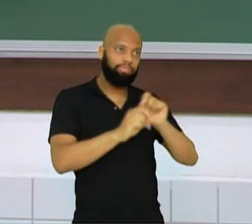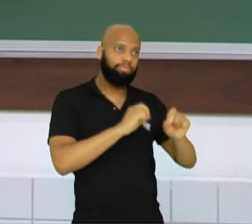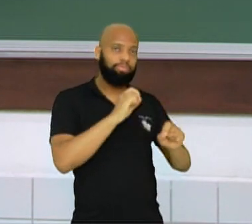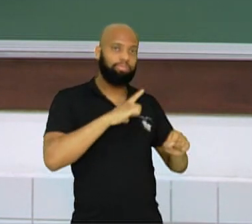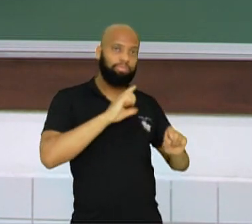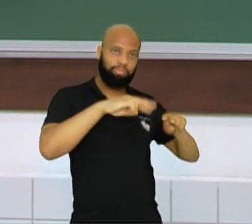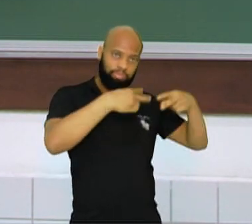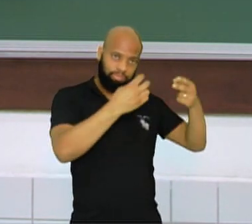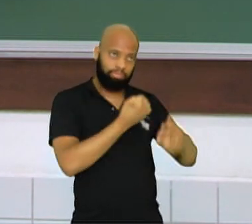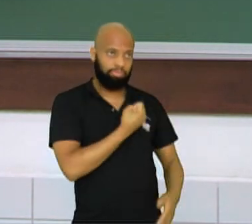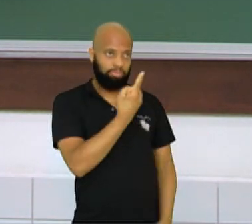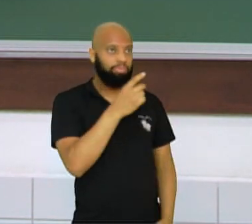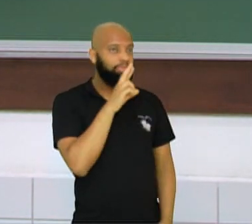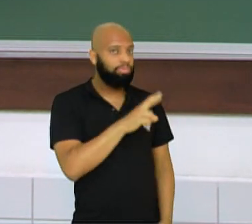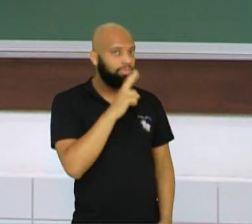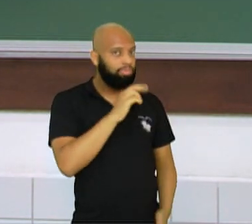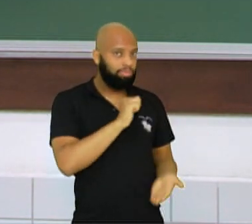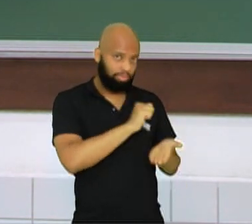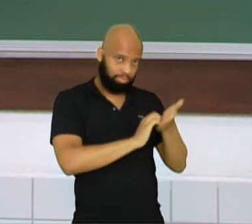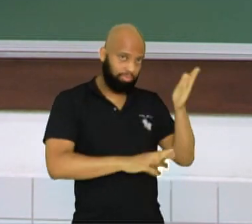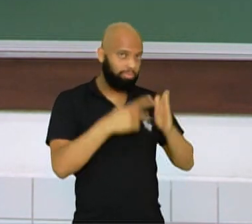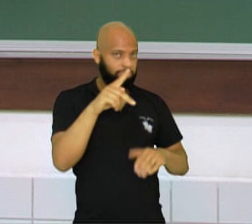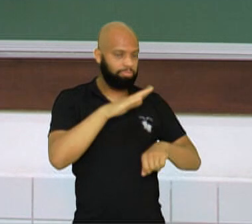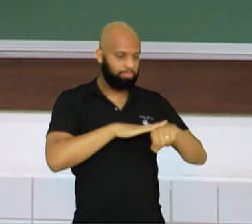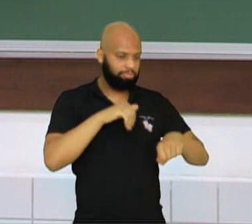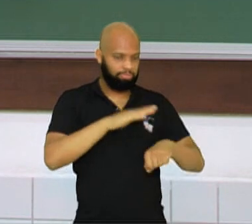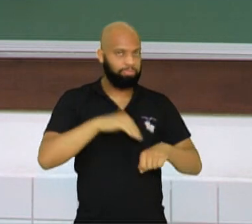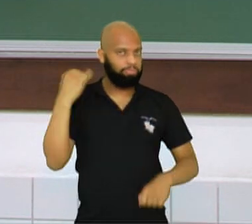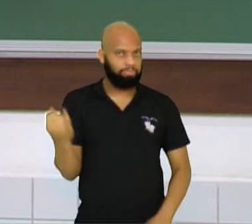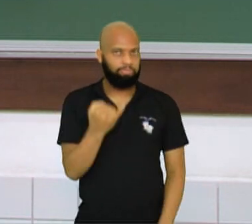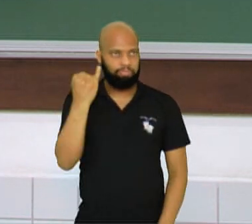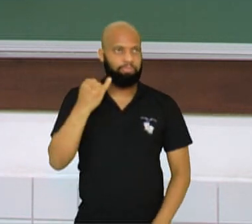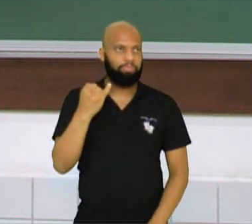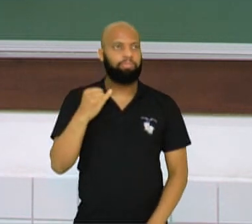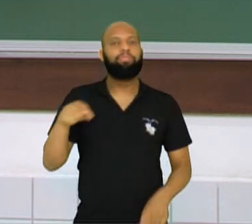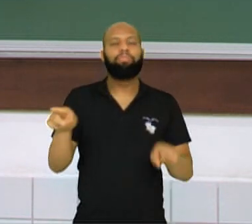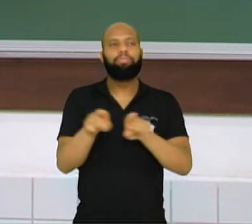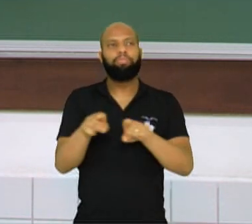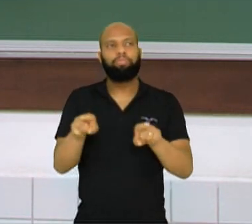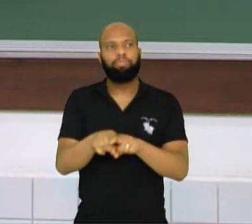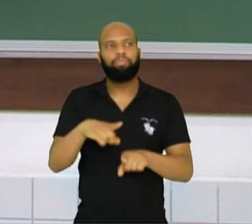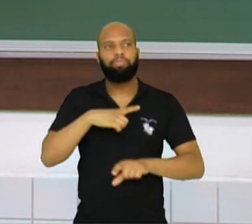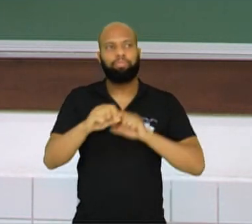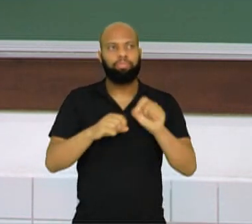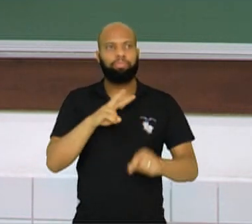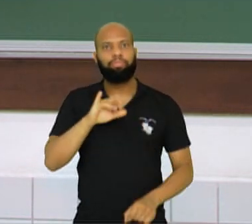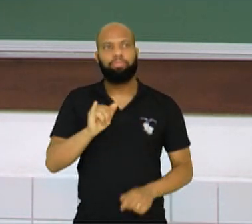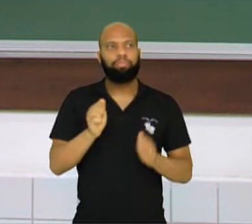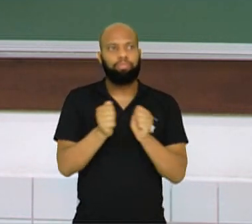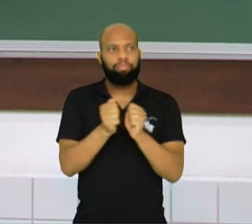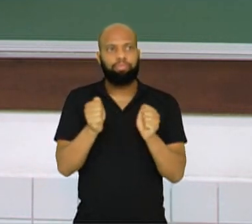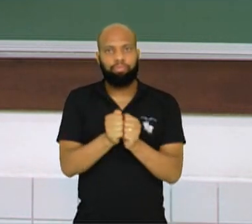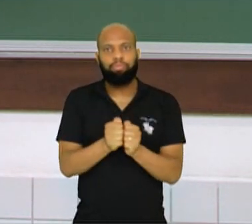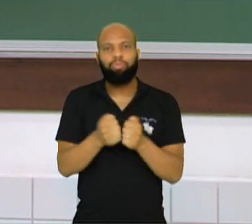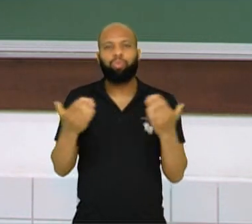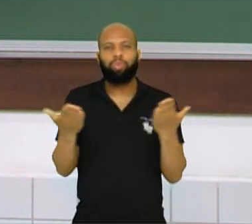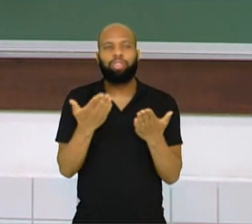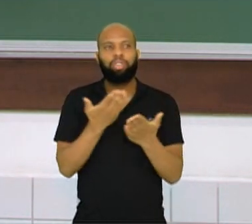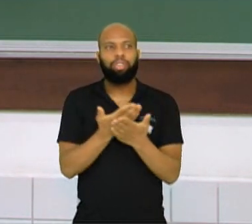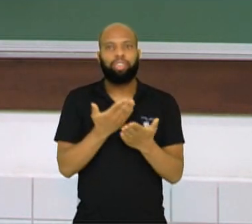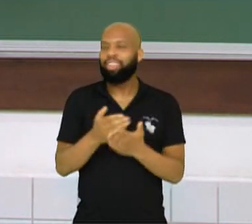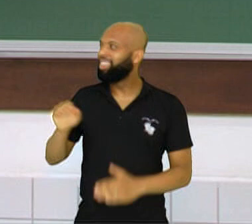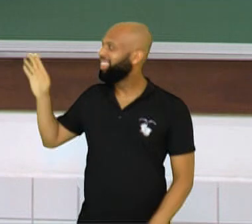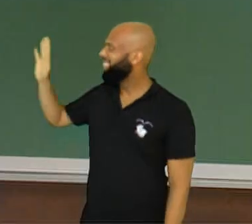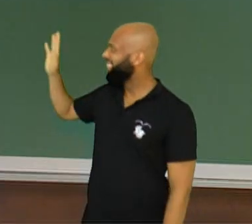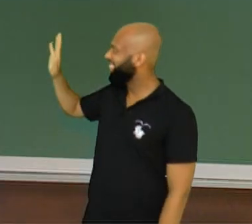primeiro link e responder a chamada de vocês. E nós estamos aqui, quem vai acompanhar a gente toda a nossa aula é o